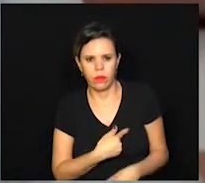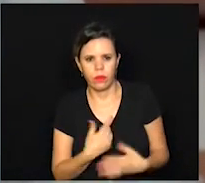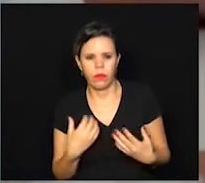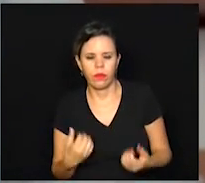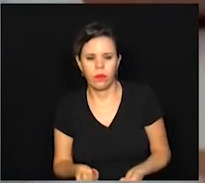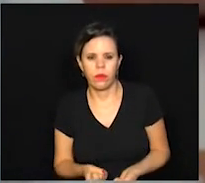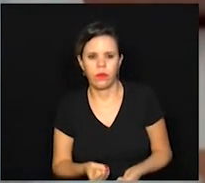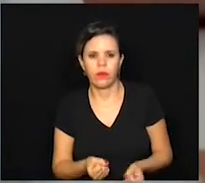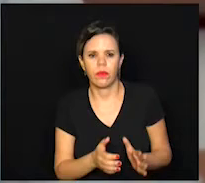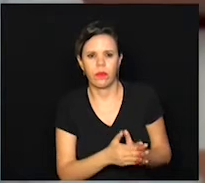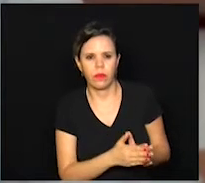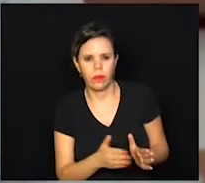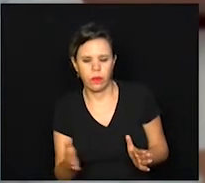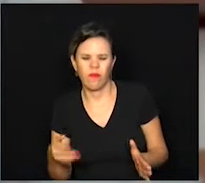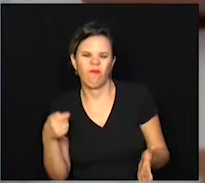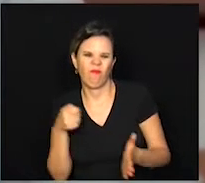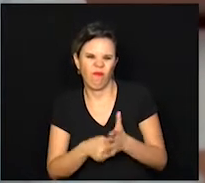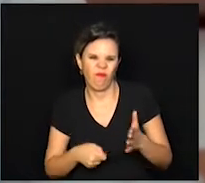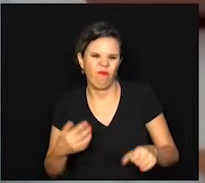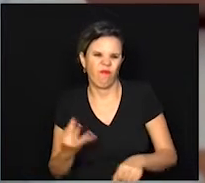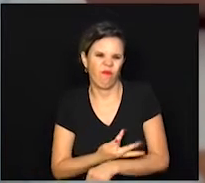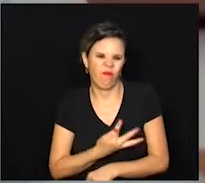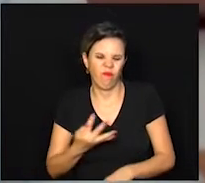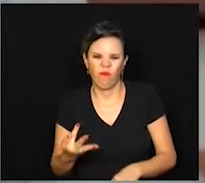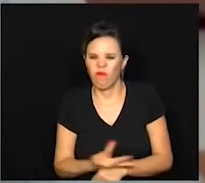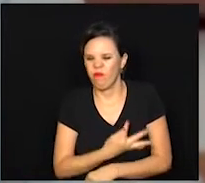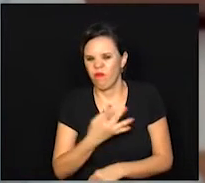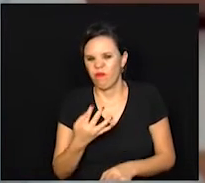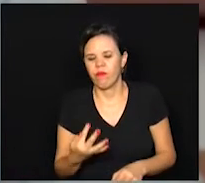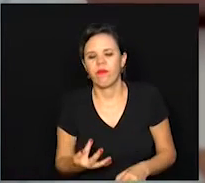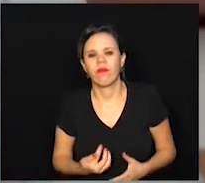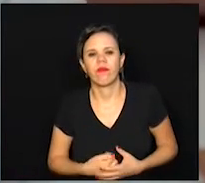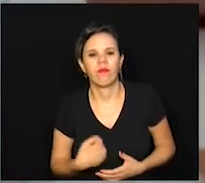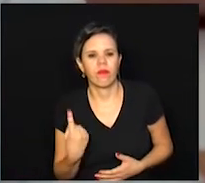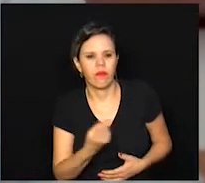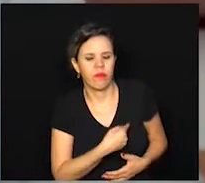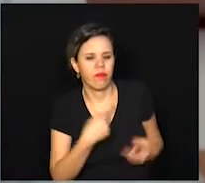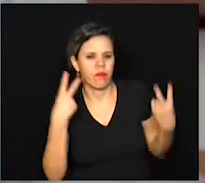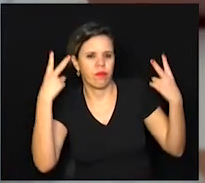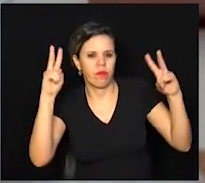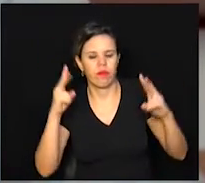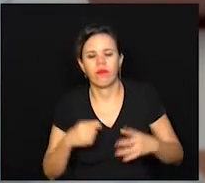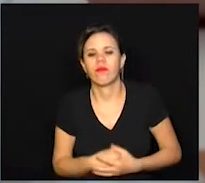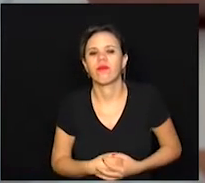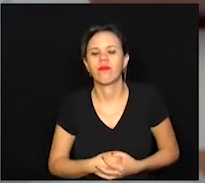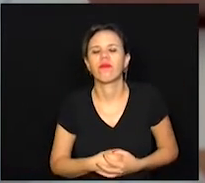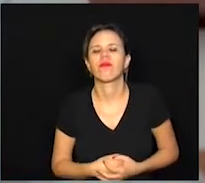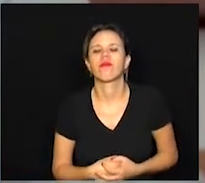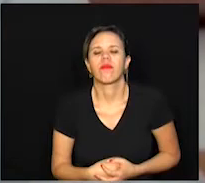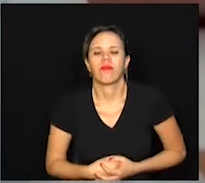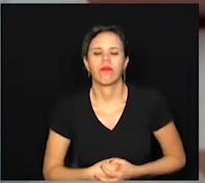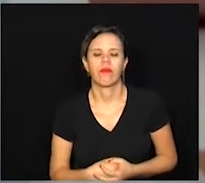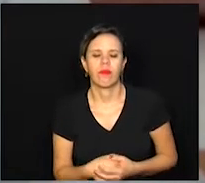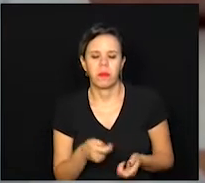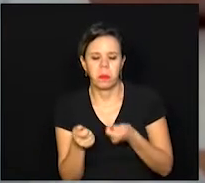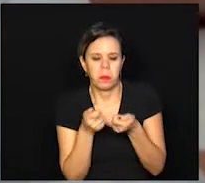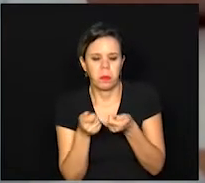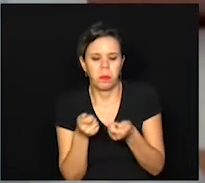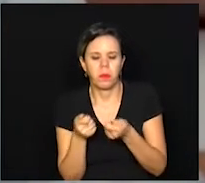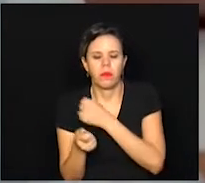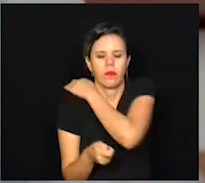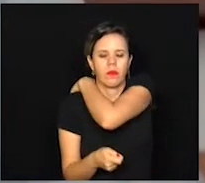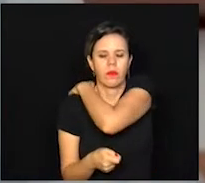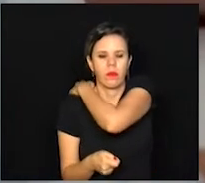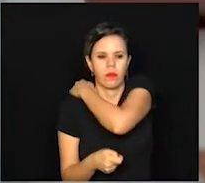ainda viver um período de resistência, um período mais que as nossas vitórias são de segurar os avanços